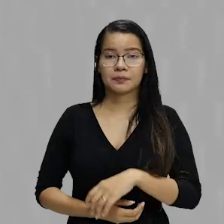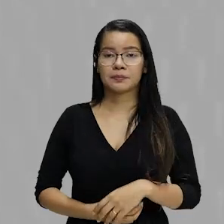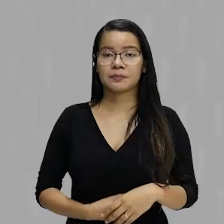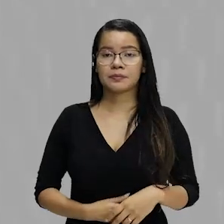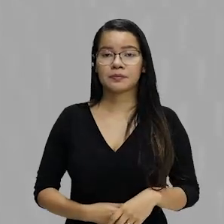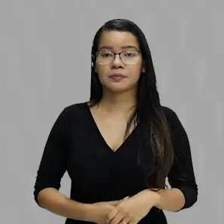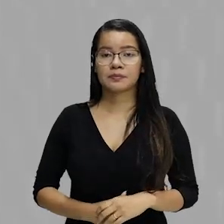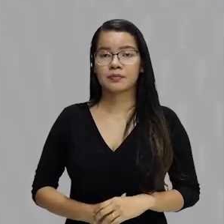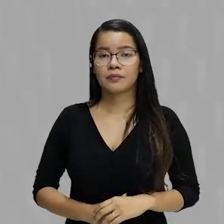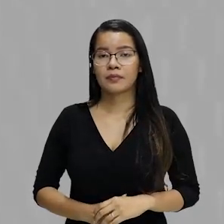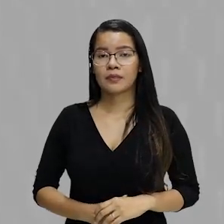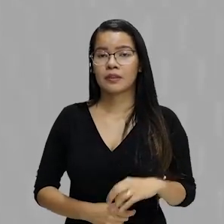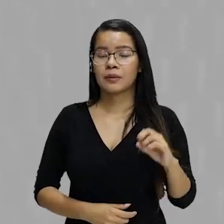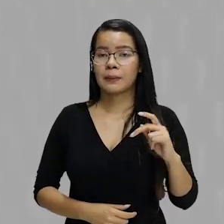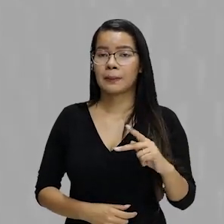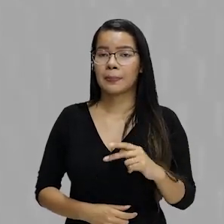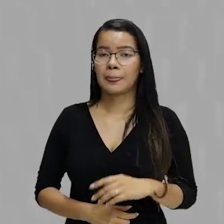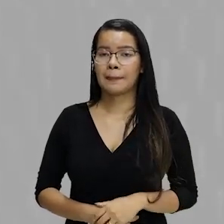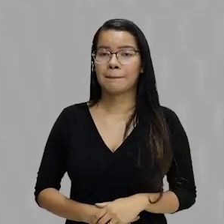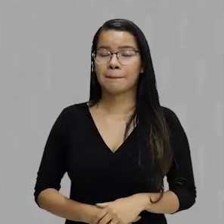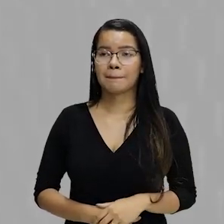falamos a sequência. Tá certo?